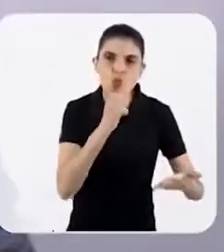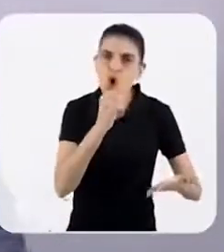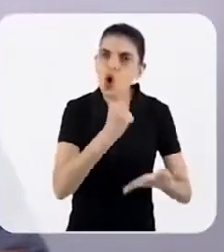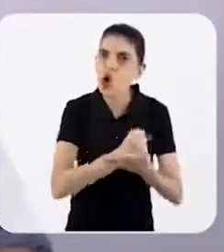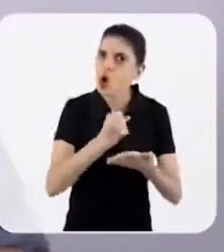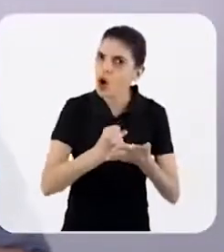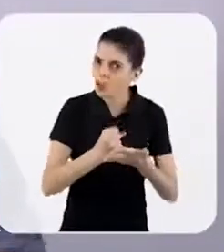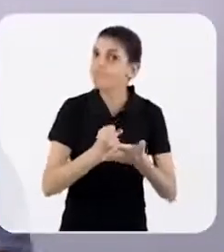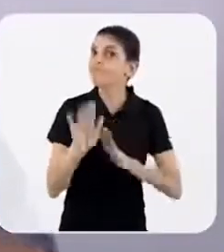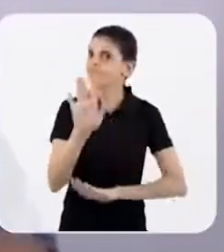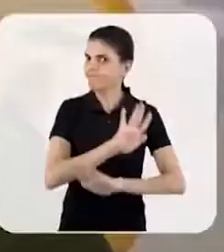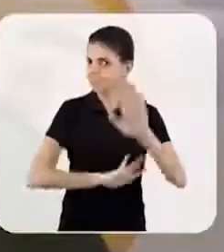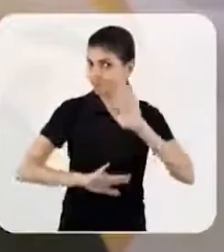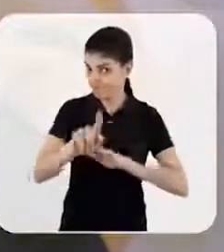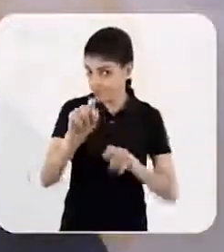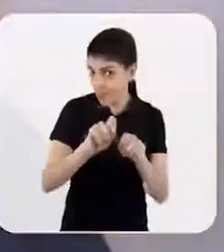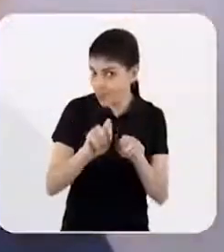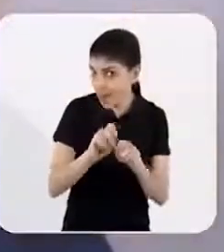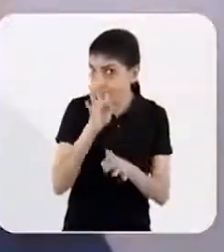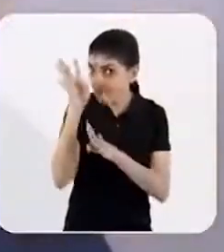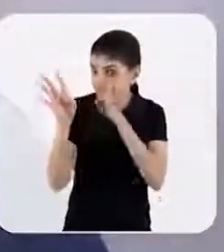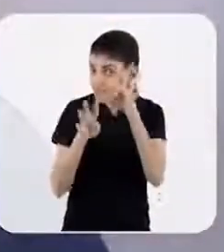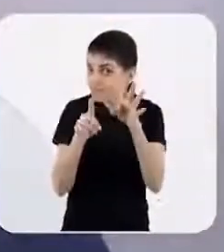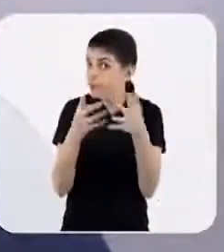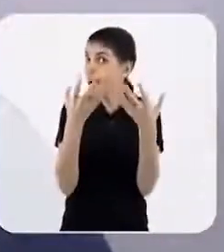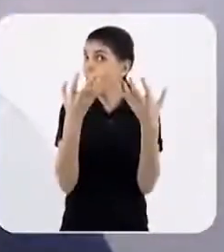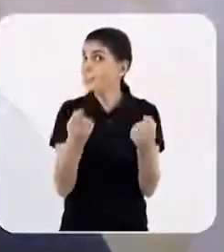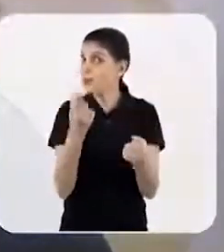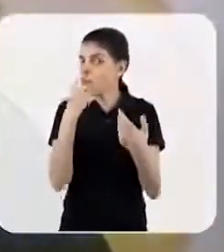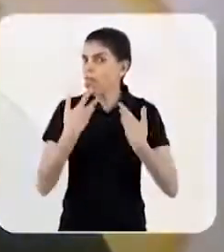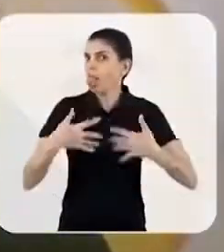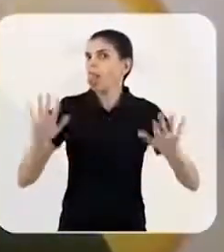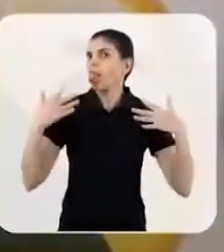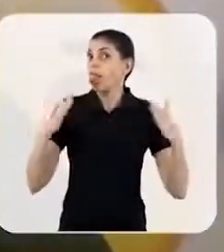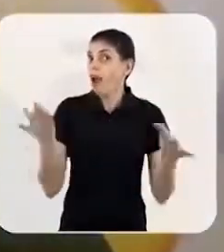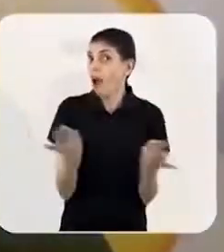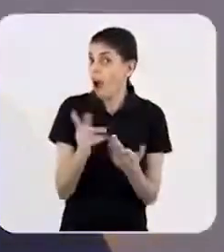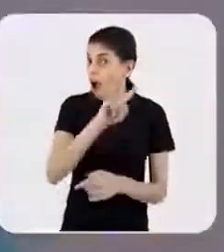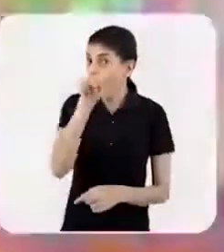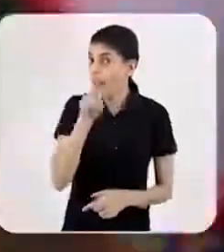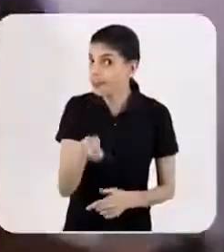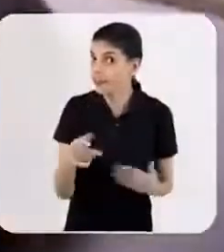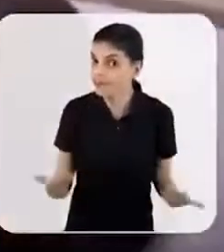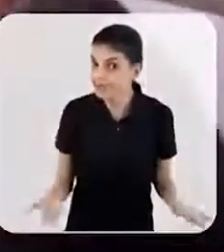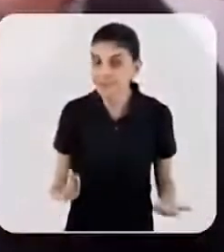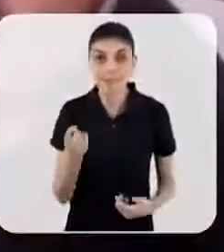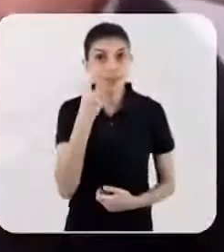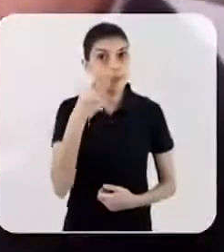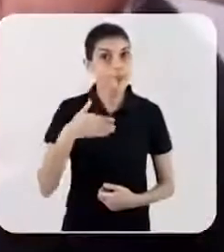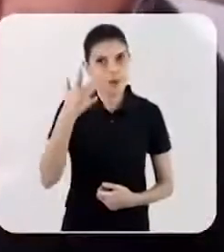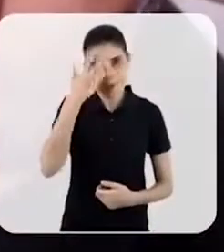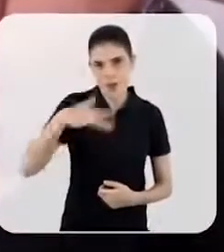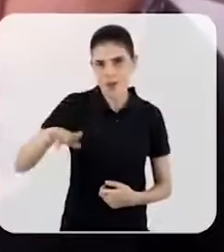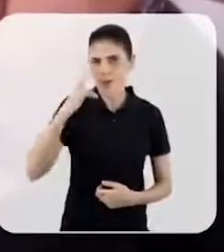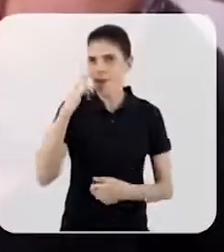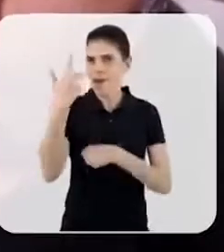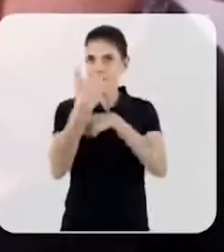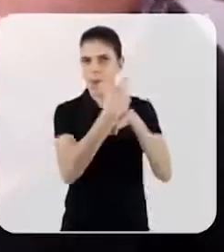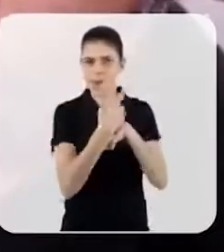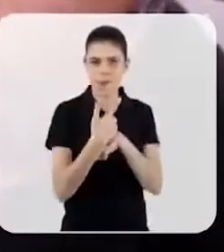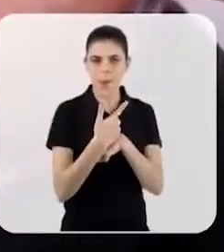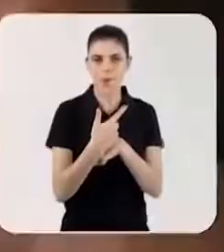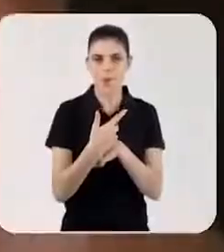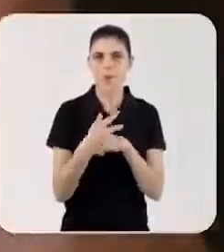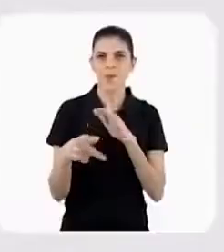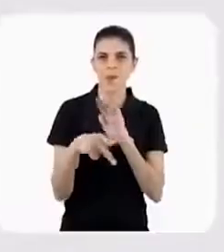ler o tal do contrato. Diz aí, será que você não faz isso? Será que você não está fazendo isso agora? Vamos ver se essa galera tá vendo o mesmo